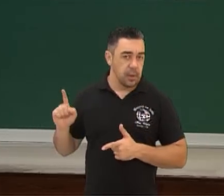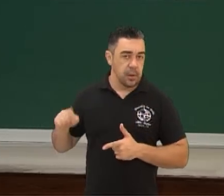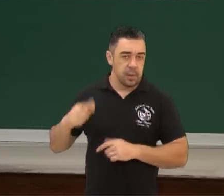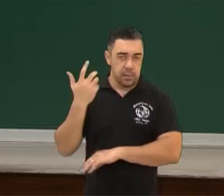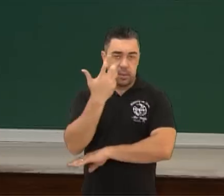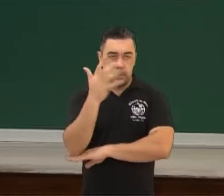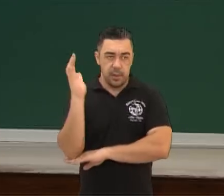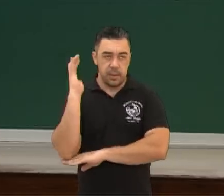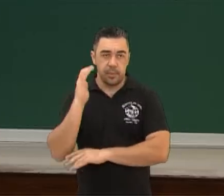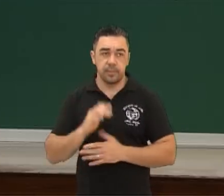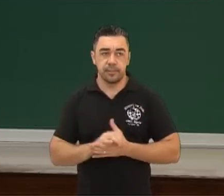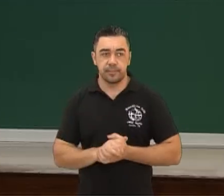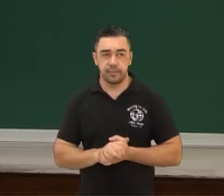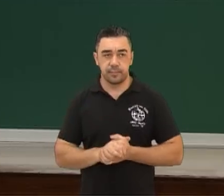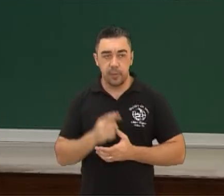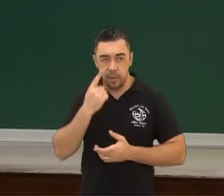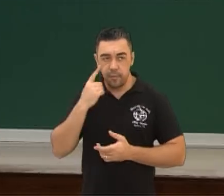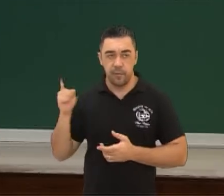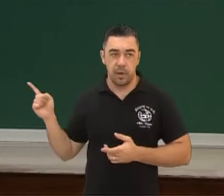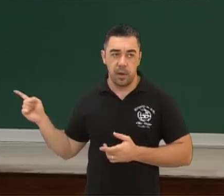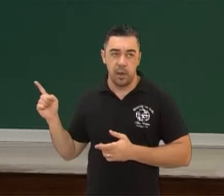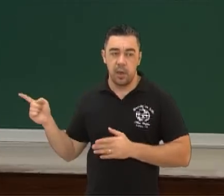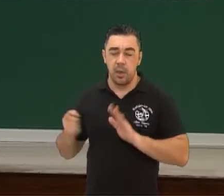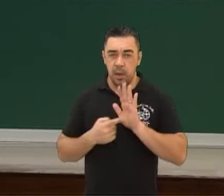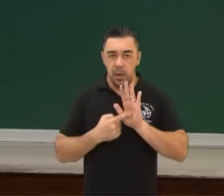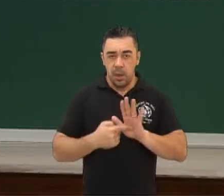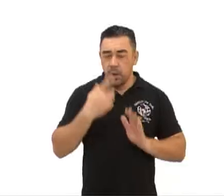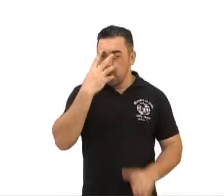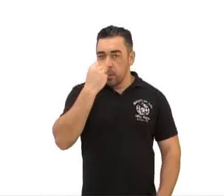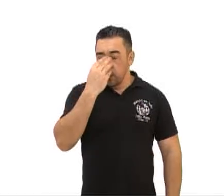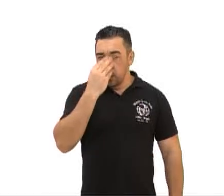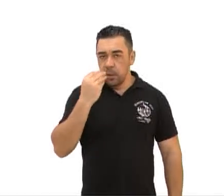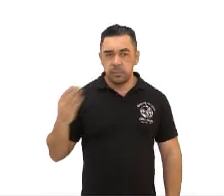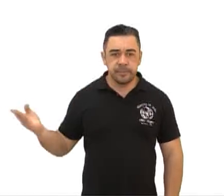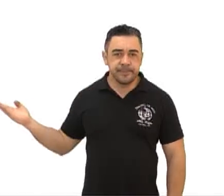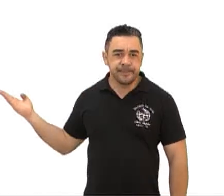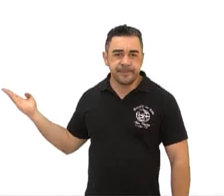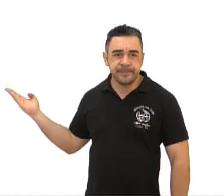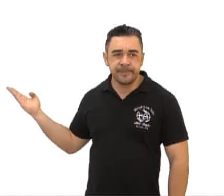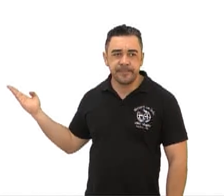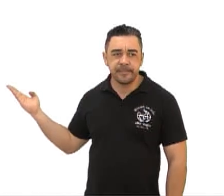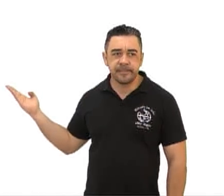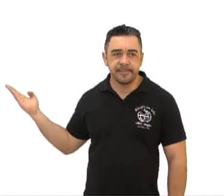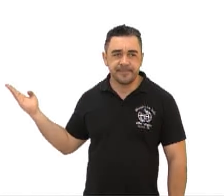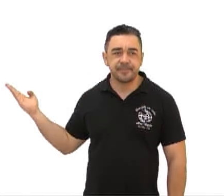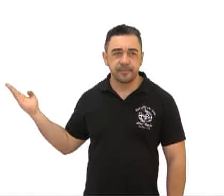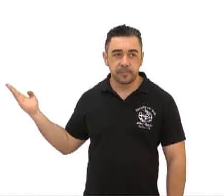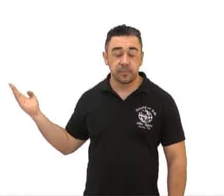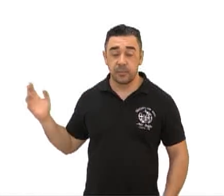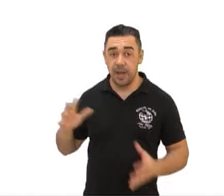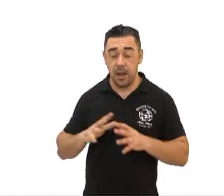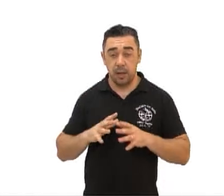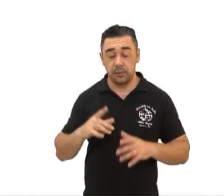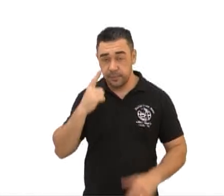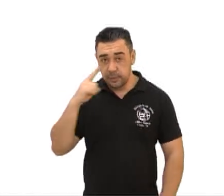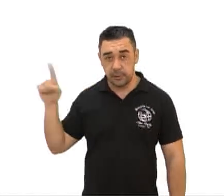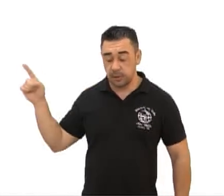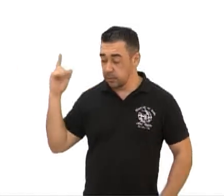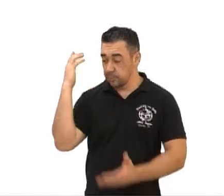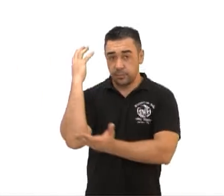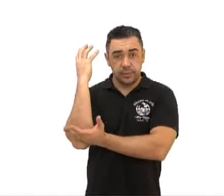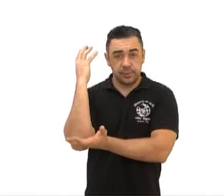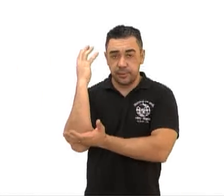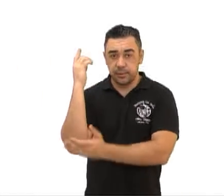amplos. Então, nós temos aqui também, né, fotografia mostrando o desmatamento, né, uma área toda desmatada